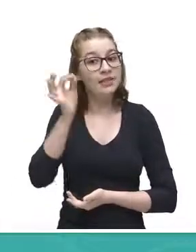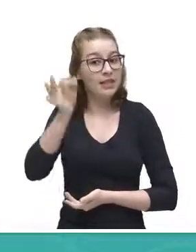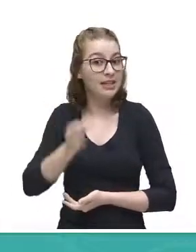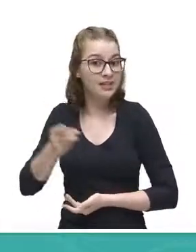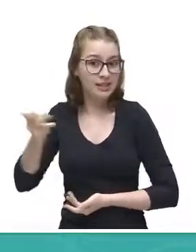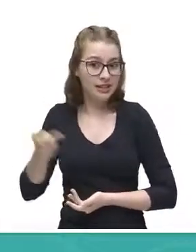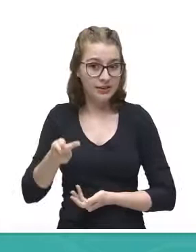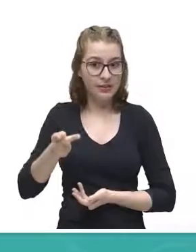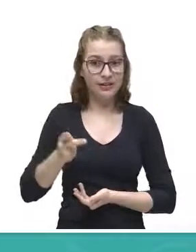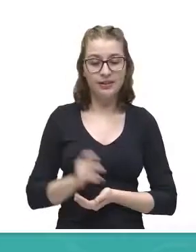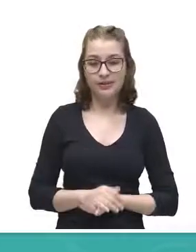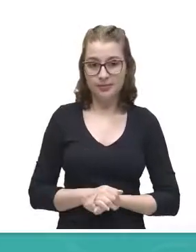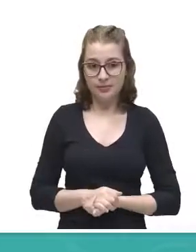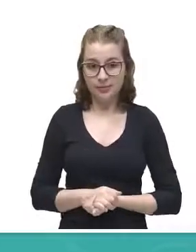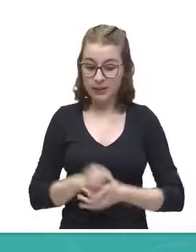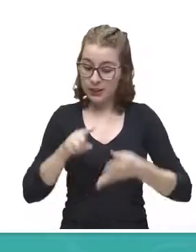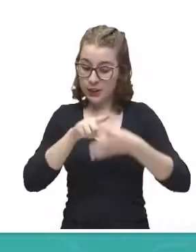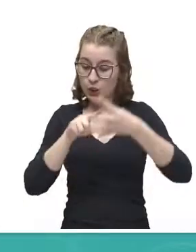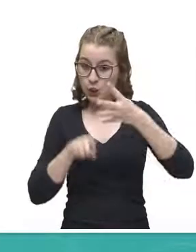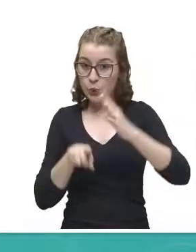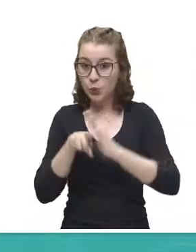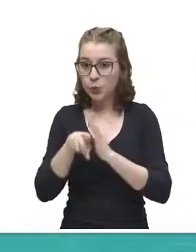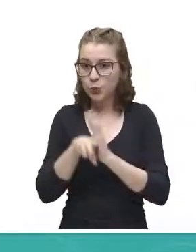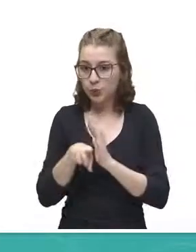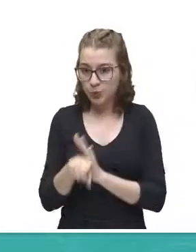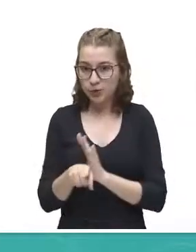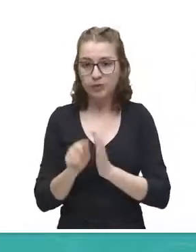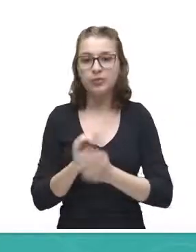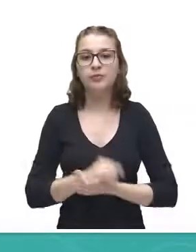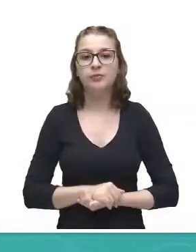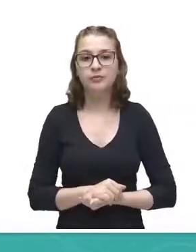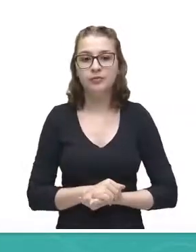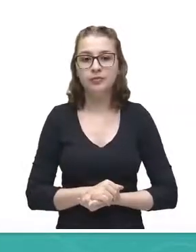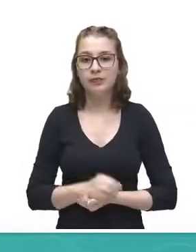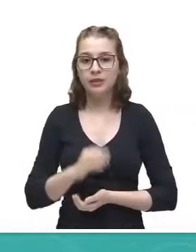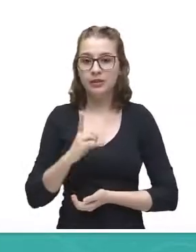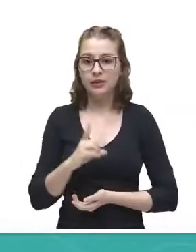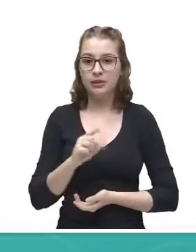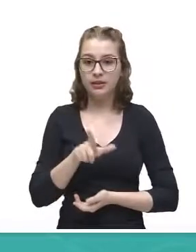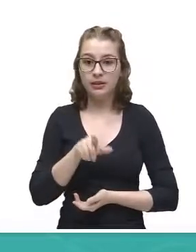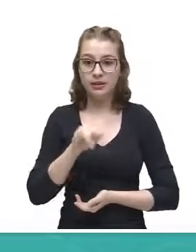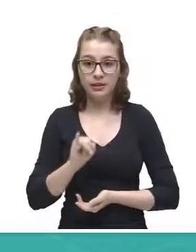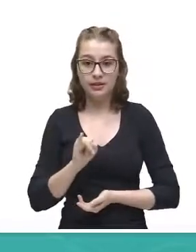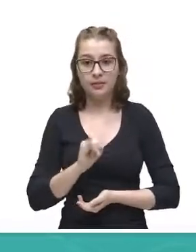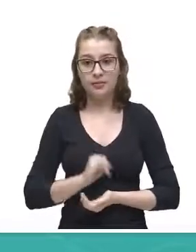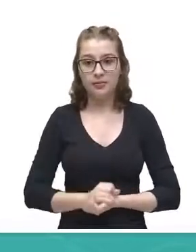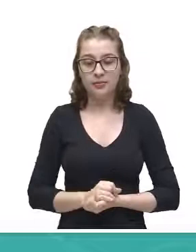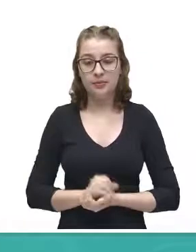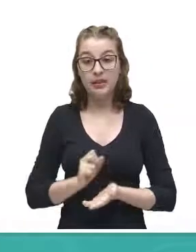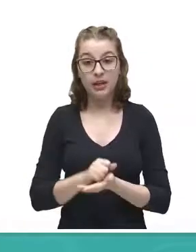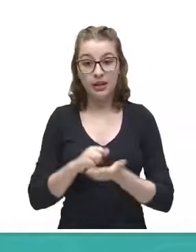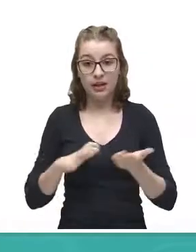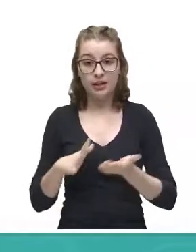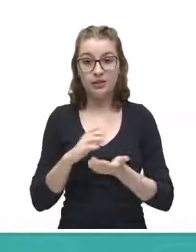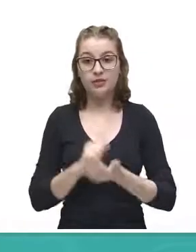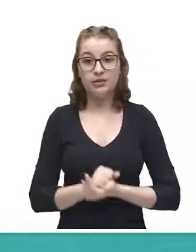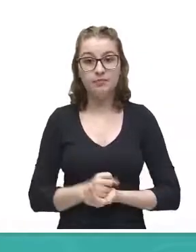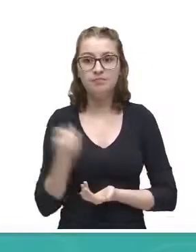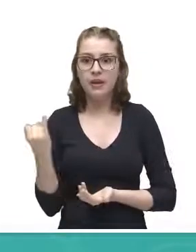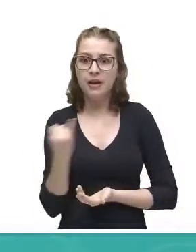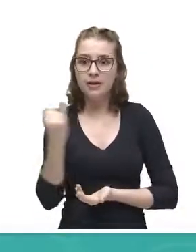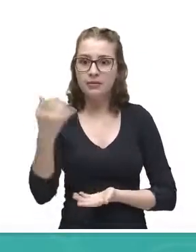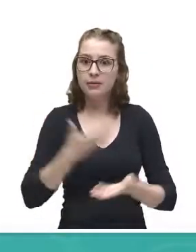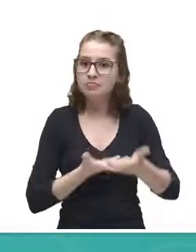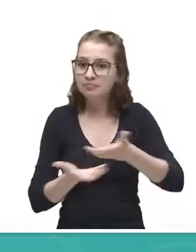respostas dessas 4 questões da nossa dinâmica local interativa. Não esqueçam que é muito importante essa participação